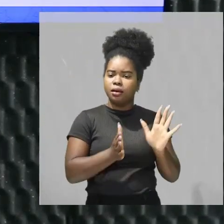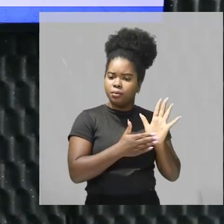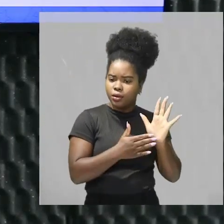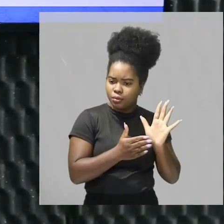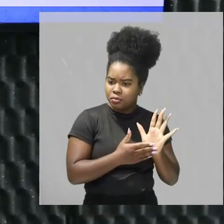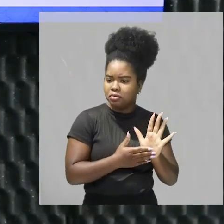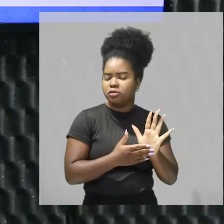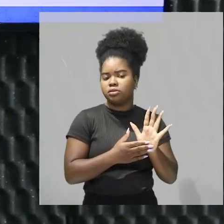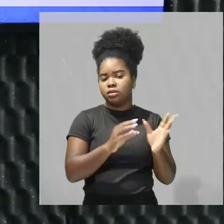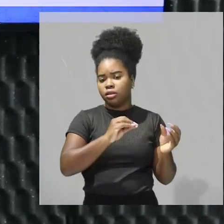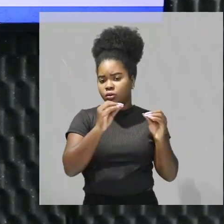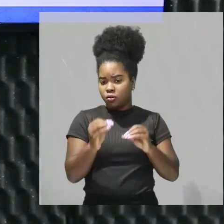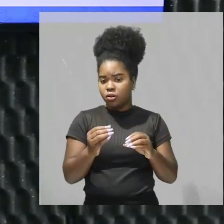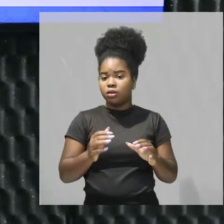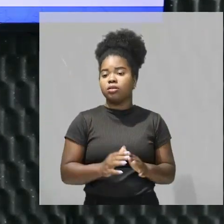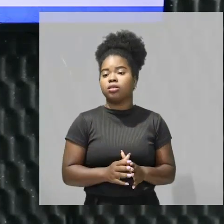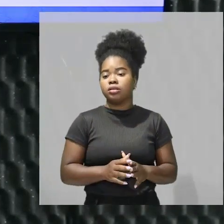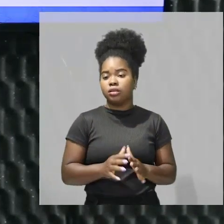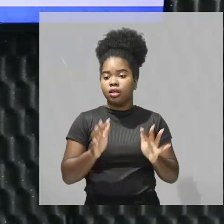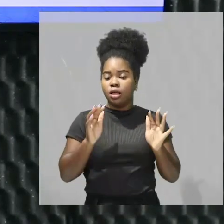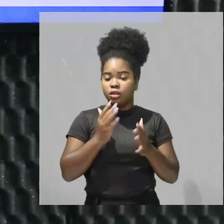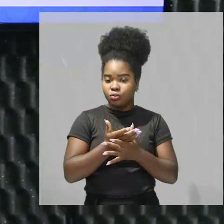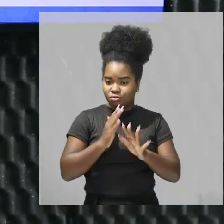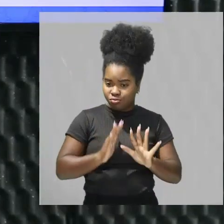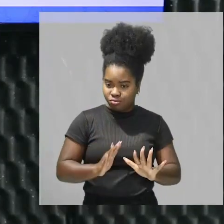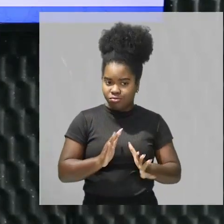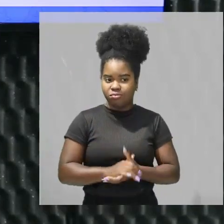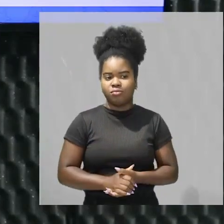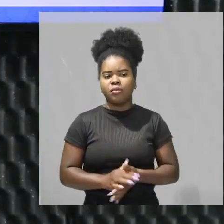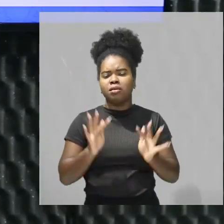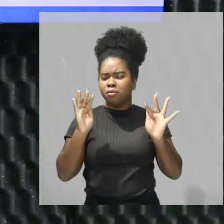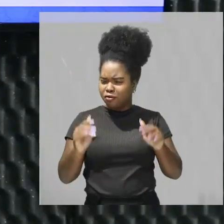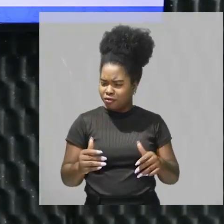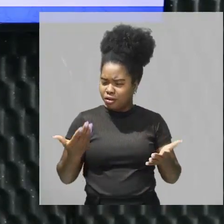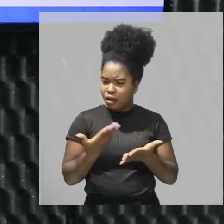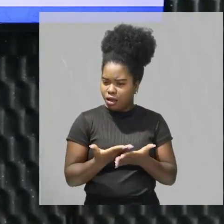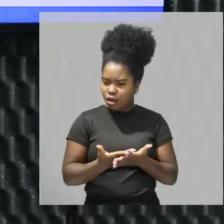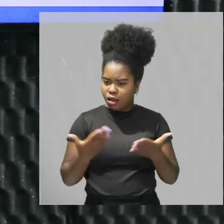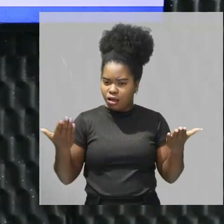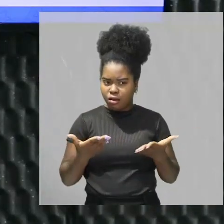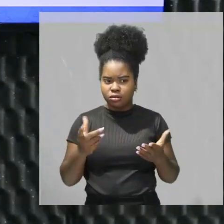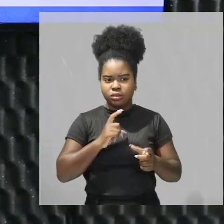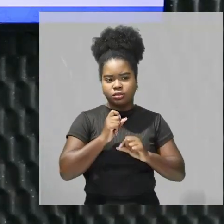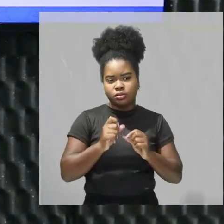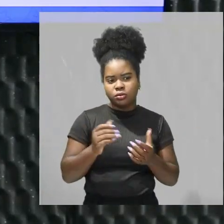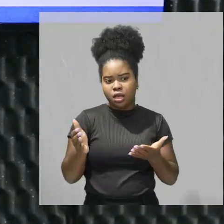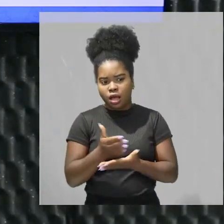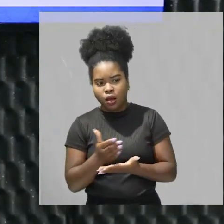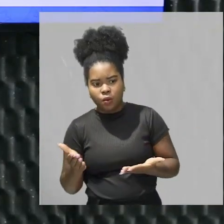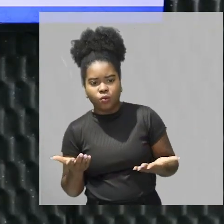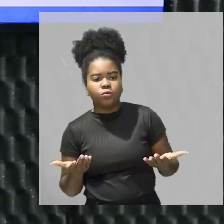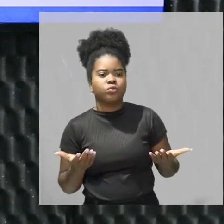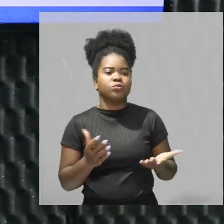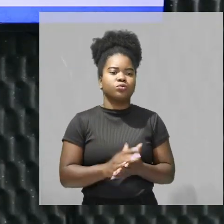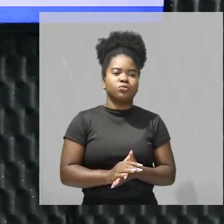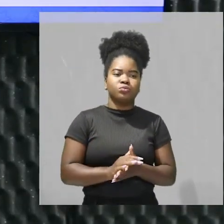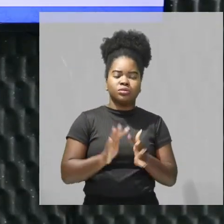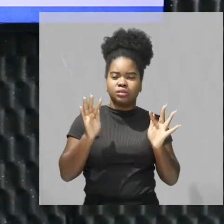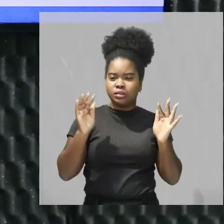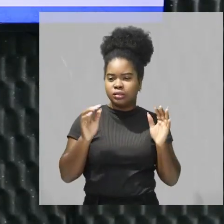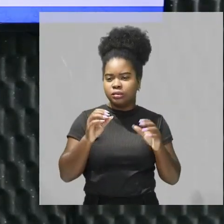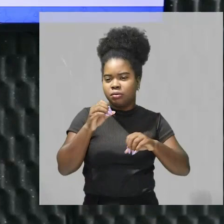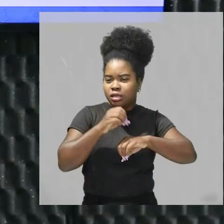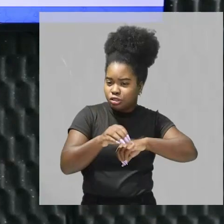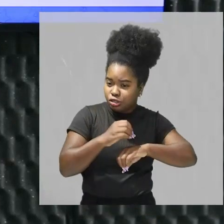deve aparecer no último parágrafo. E para finalizar a nossa aula de hoje, vamos aí para algumas considerações finais, algumas